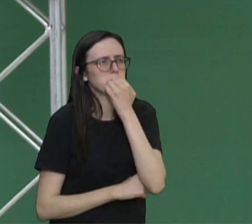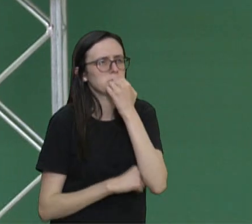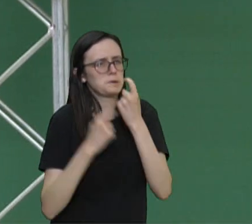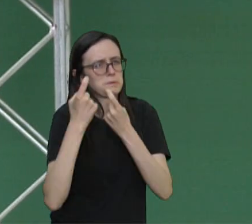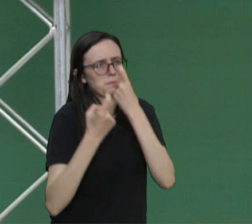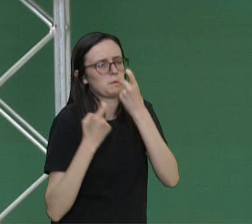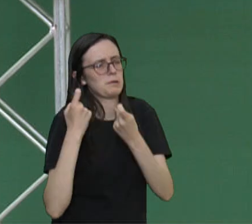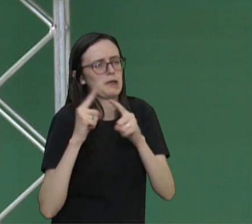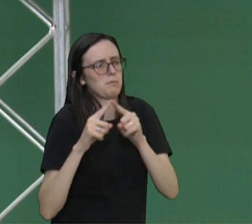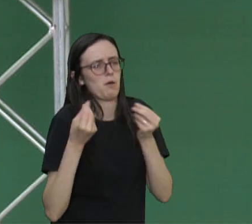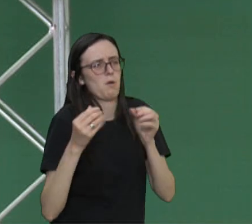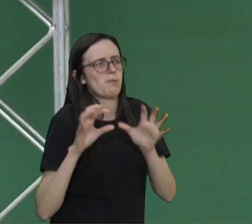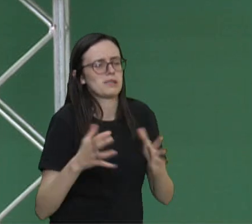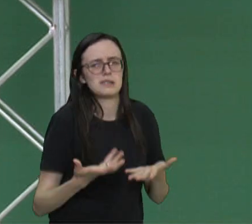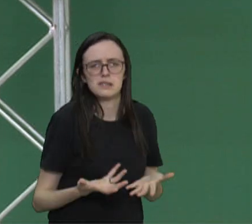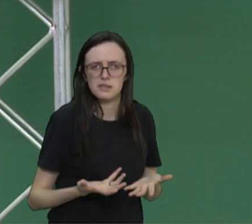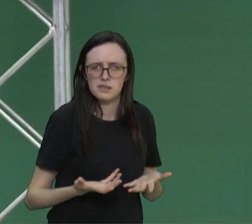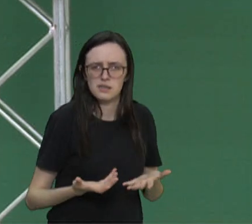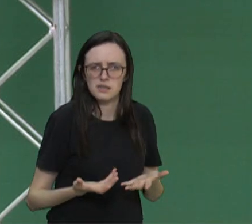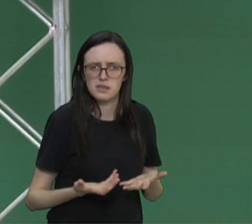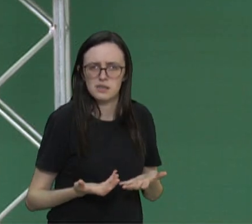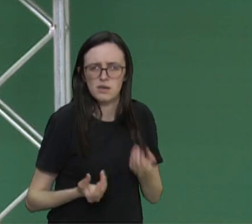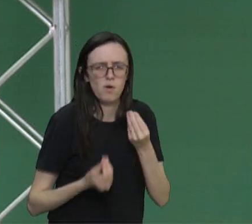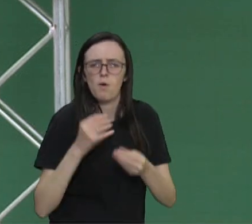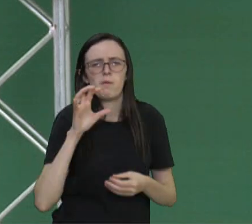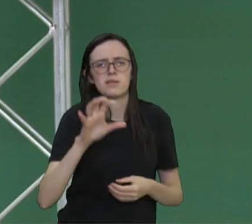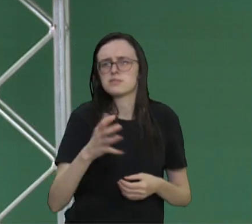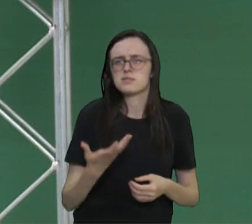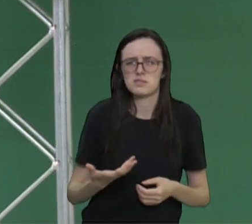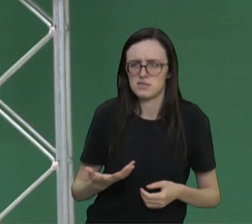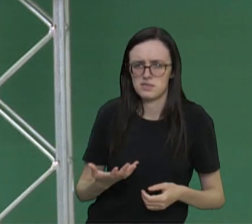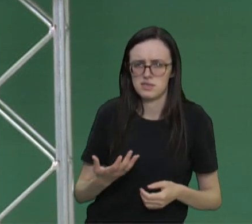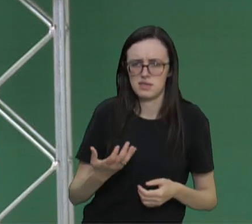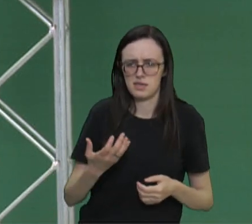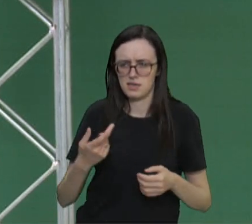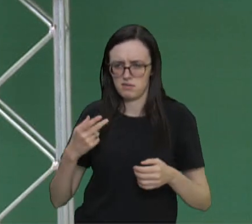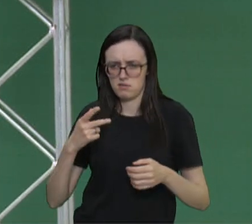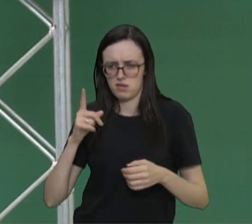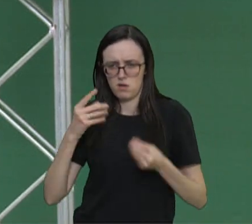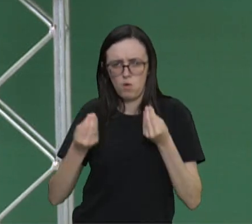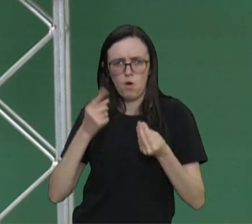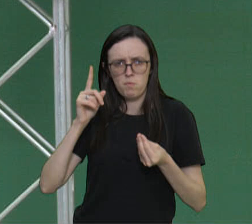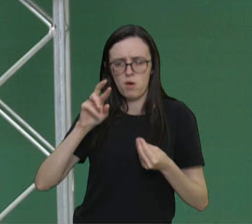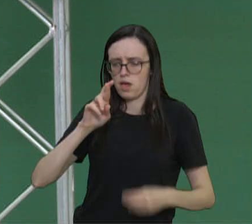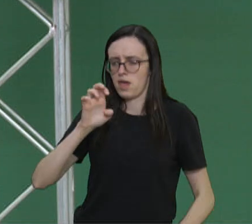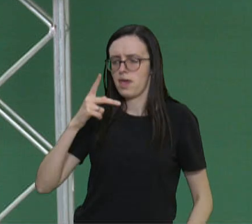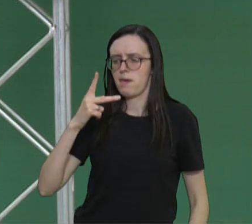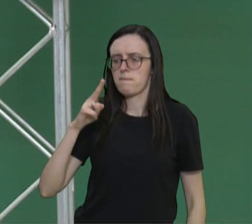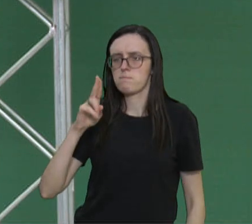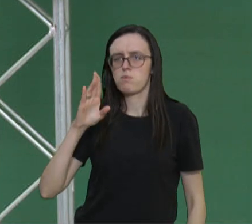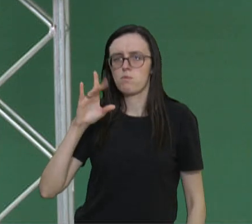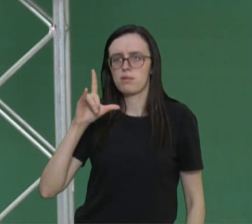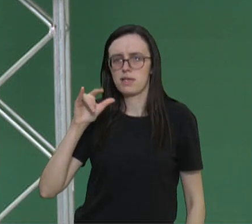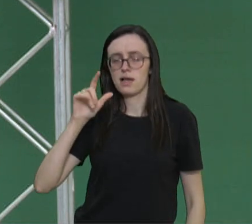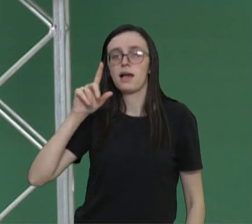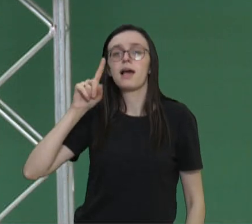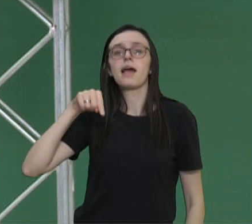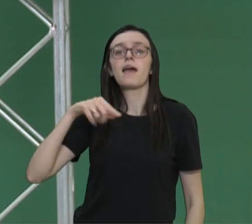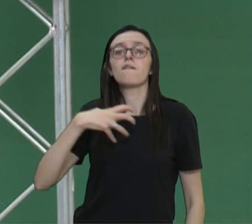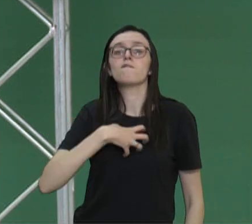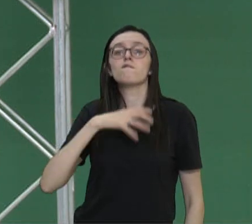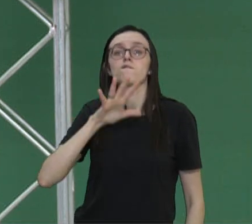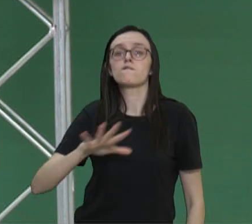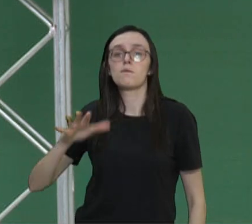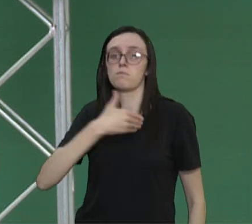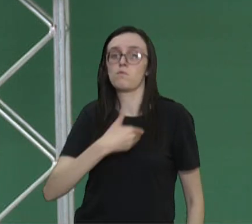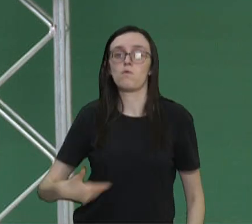fala, nossa, mas como assim República Federativa do Brasil? Então, república é uma forma de governo. Então, a forma de governo que nós temos no